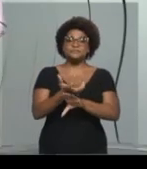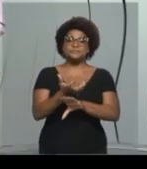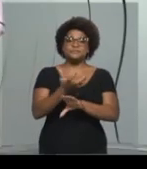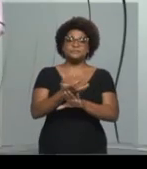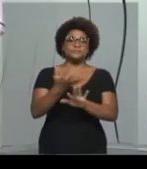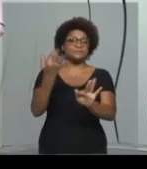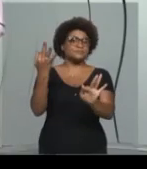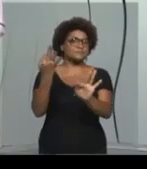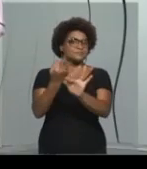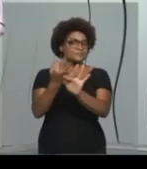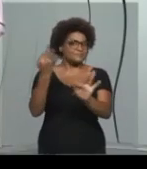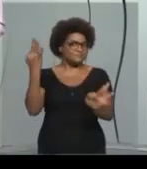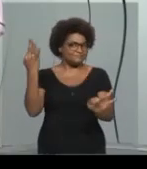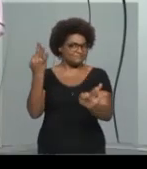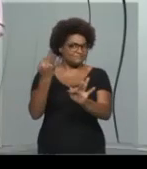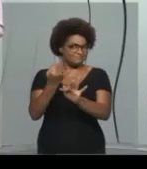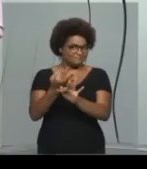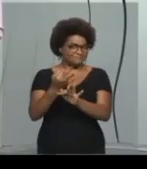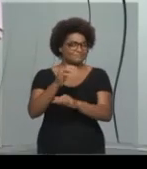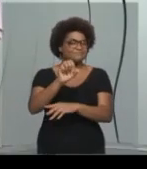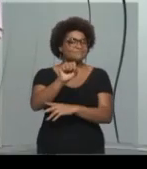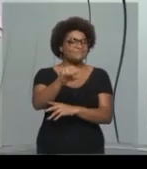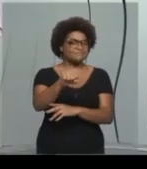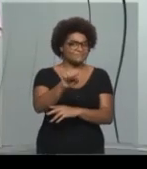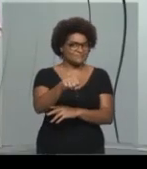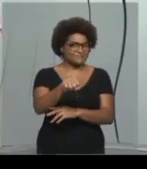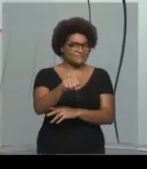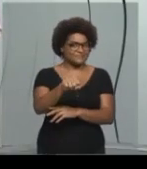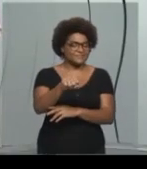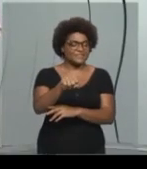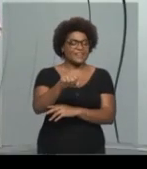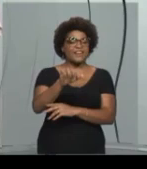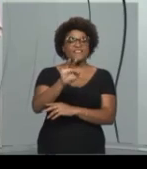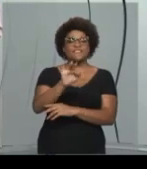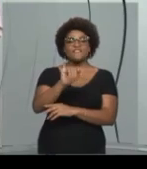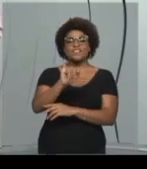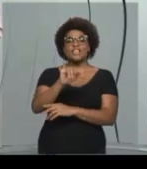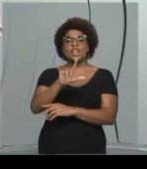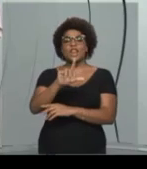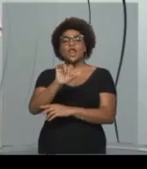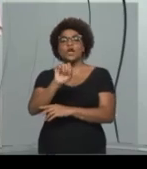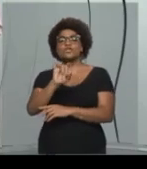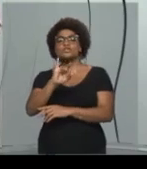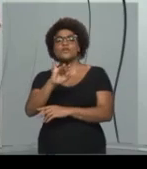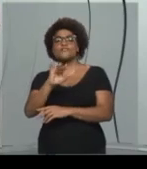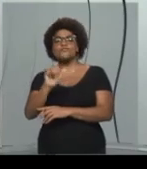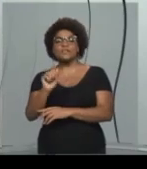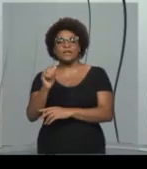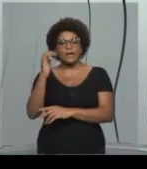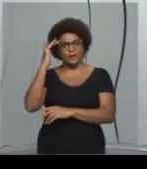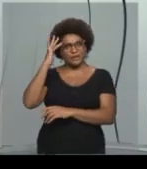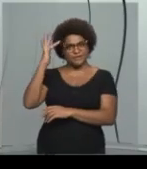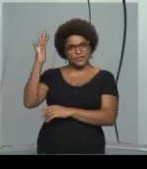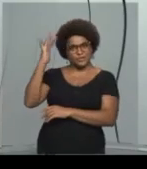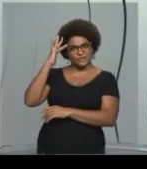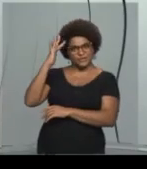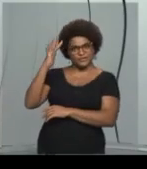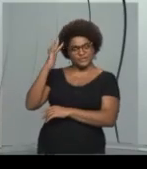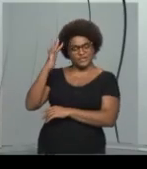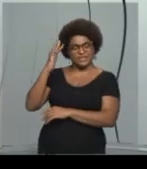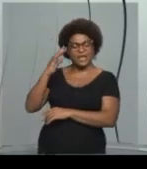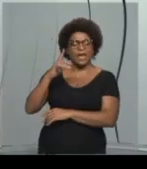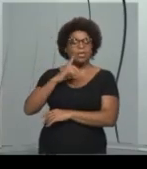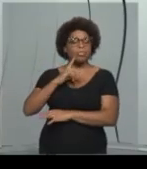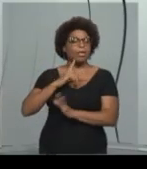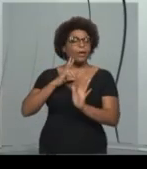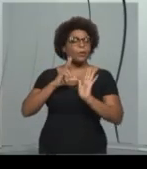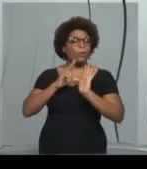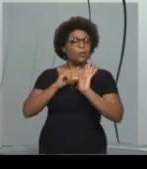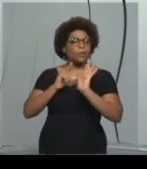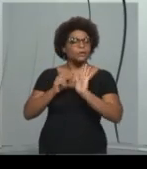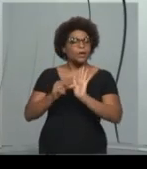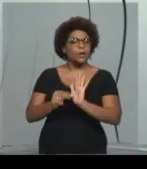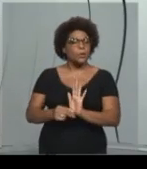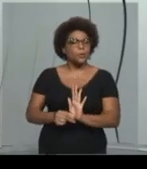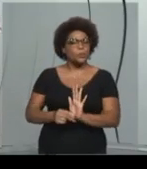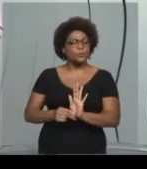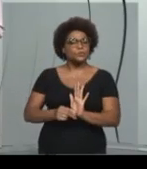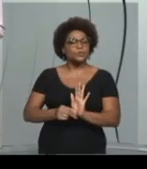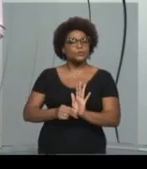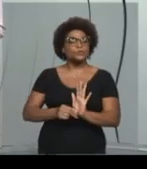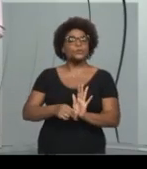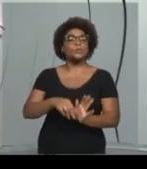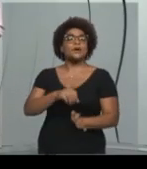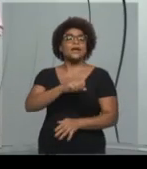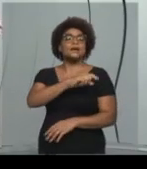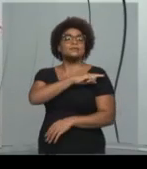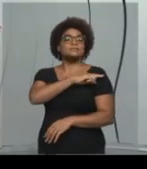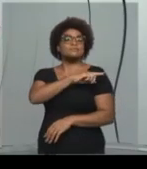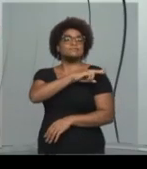sobretudo relacionados aos conteúdos do Exame Nacional do Ensino Médio. Seja muito bem-vindo, seja muito